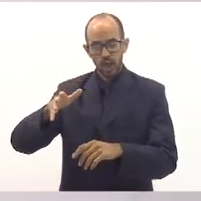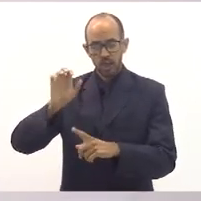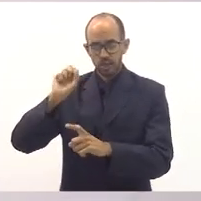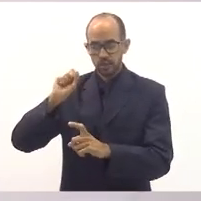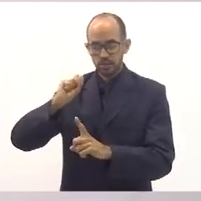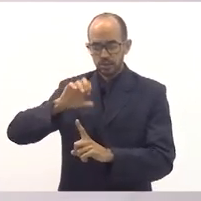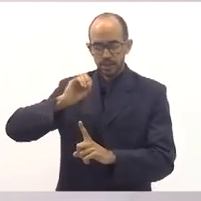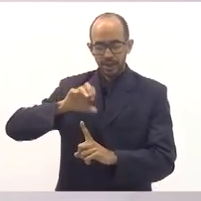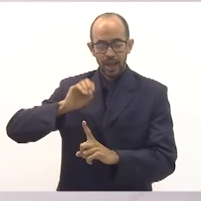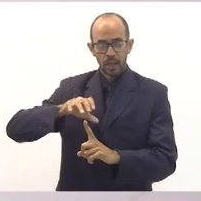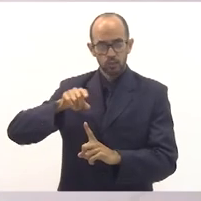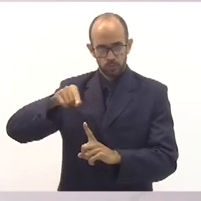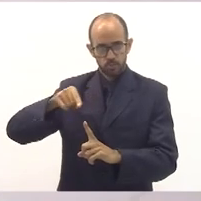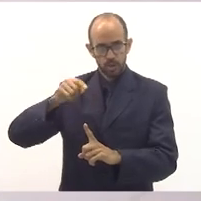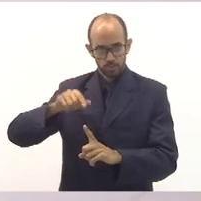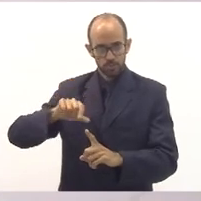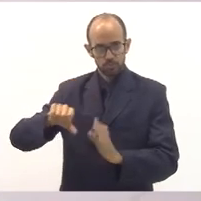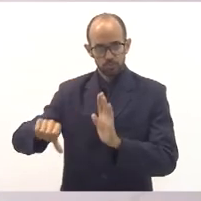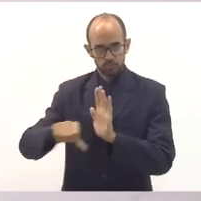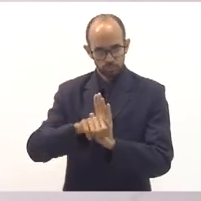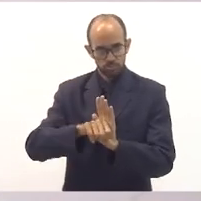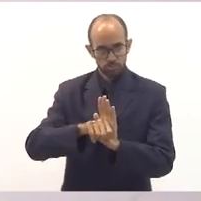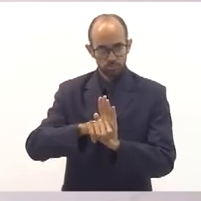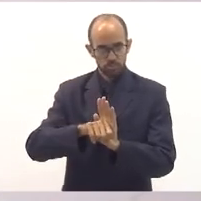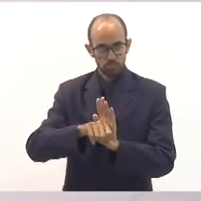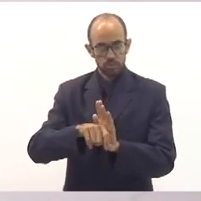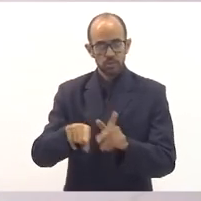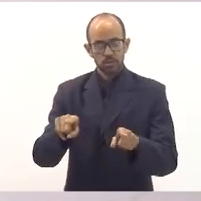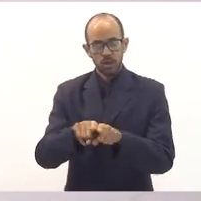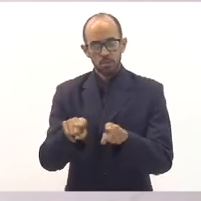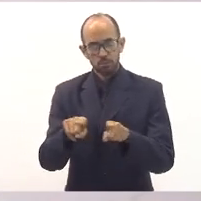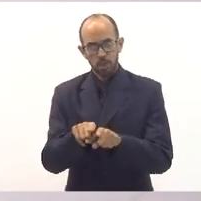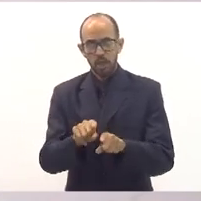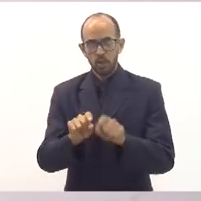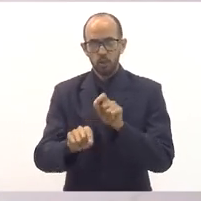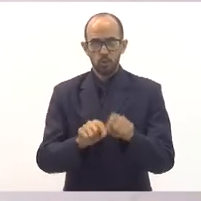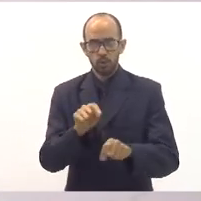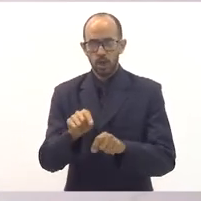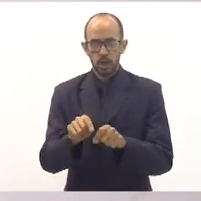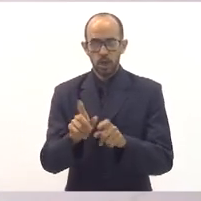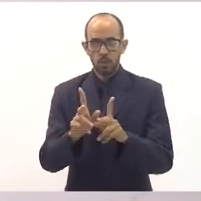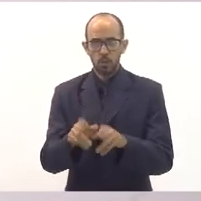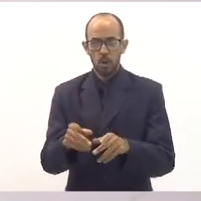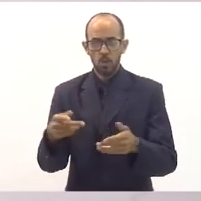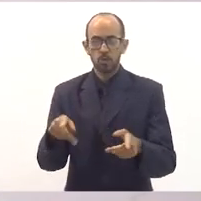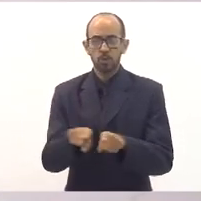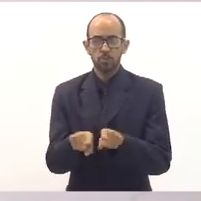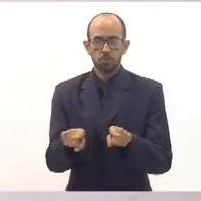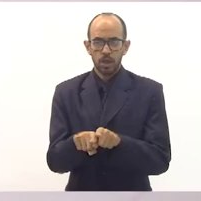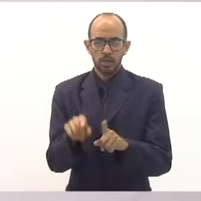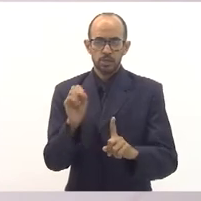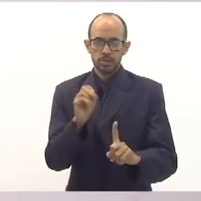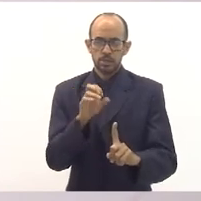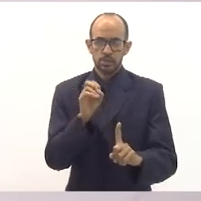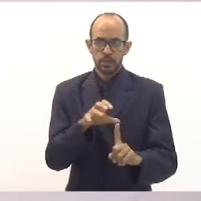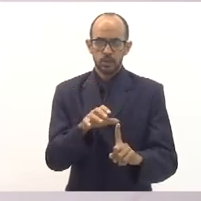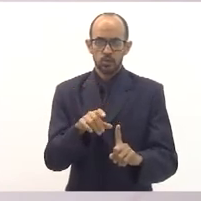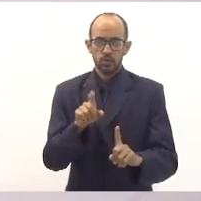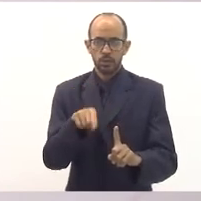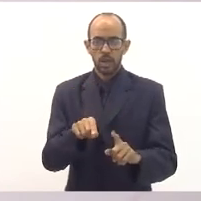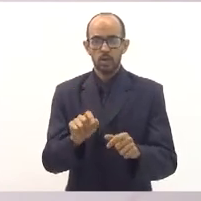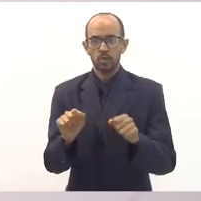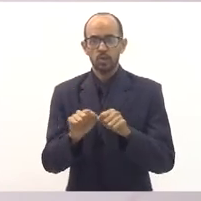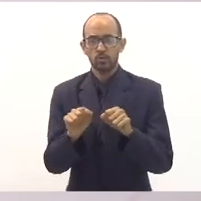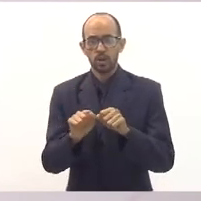ser do crime e da mesma forma que O condicionamento que ele